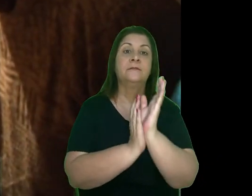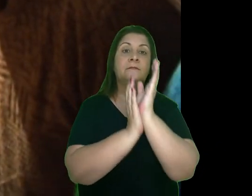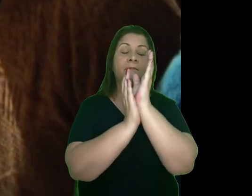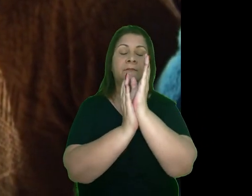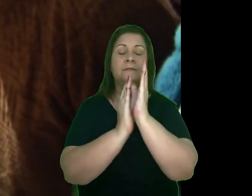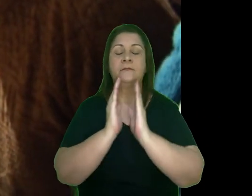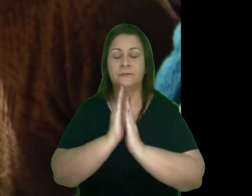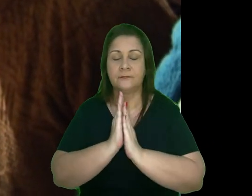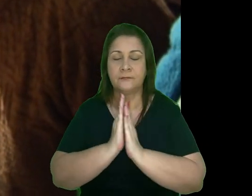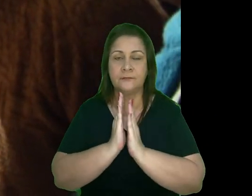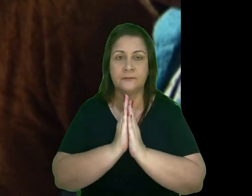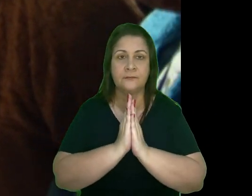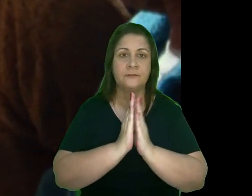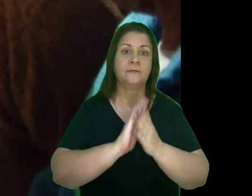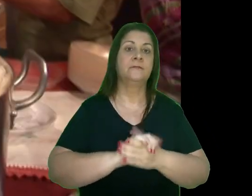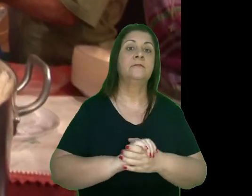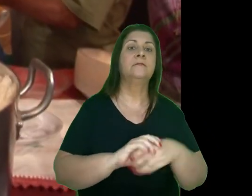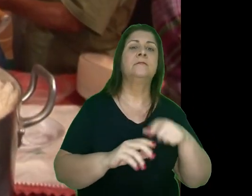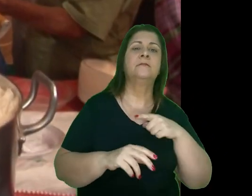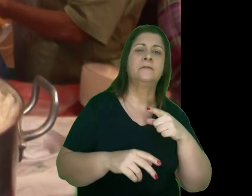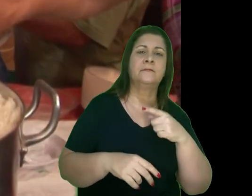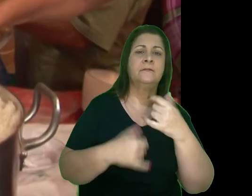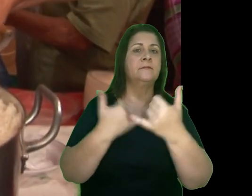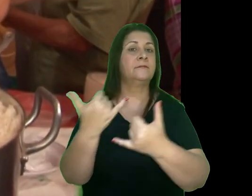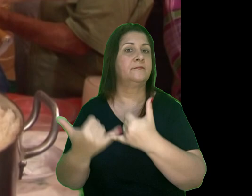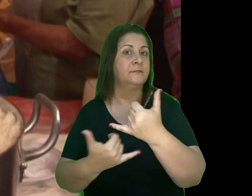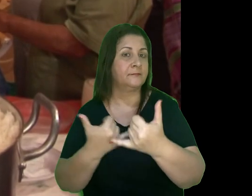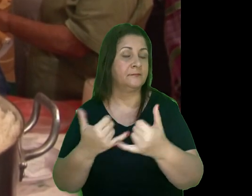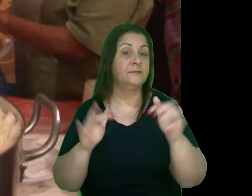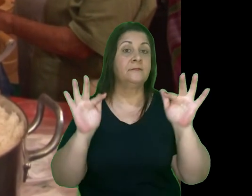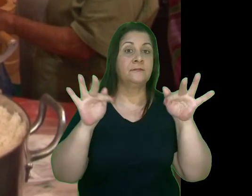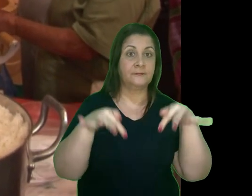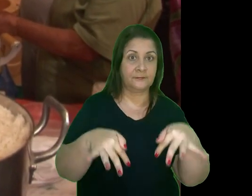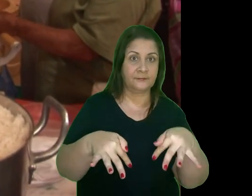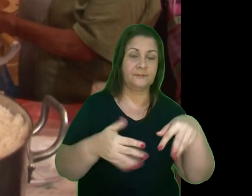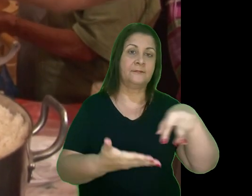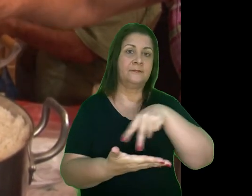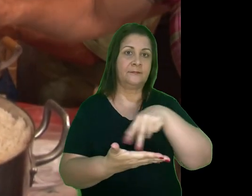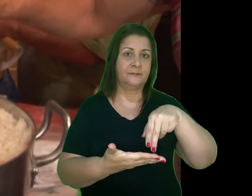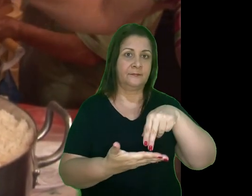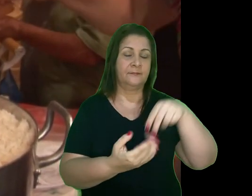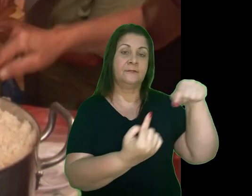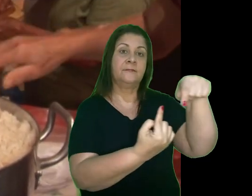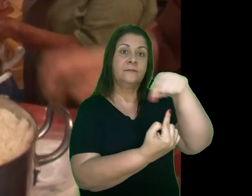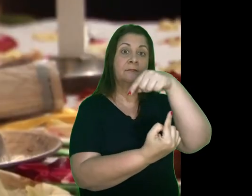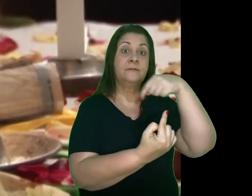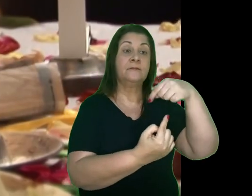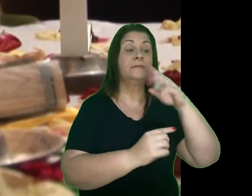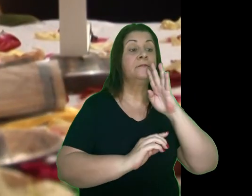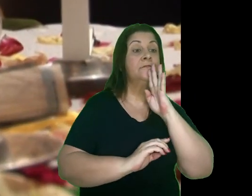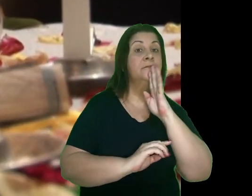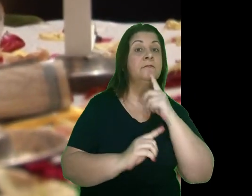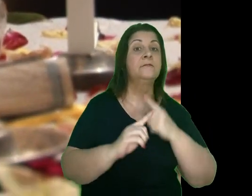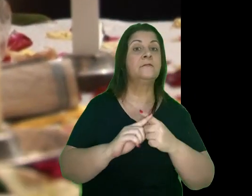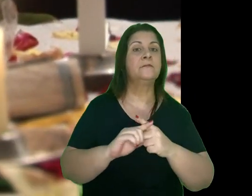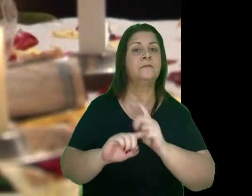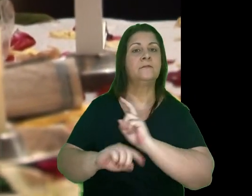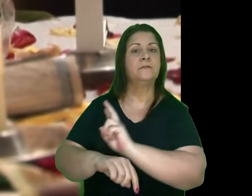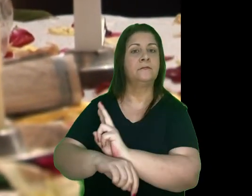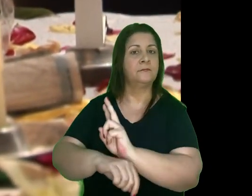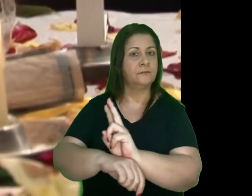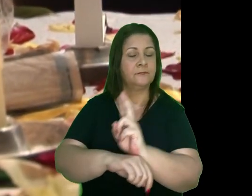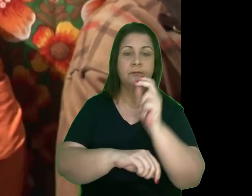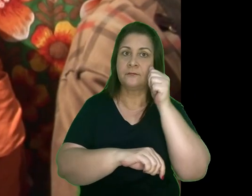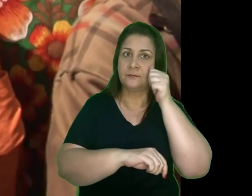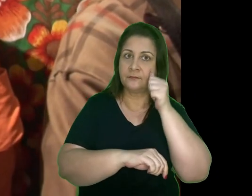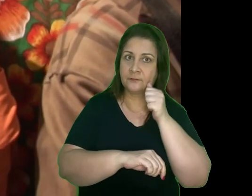de missa ou reza do terço. Tem leilão de prendas, jantar e, ao final, a dança. O santo é conhecido por zelar